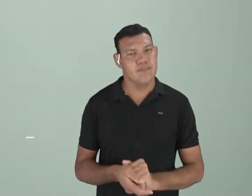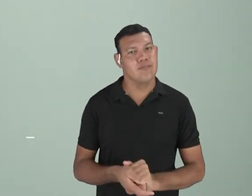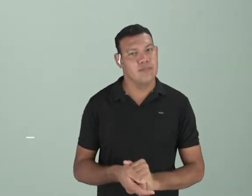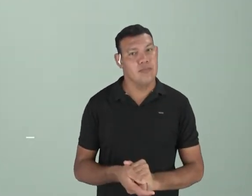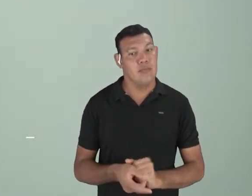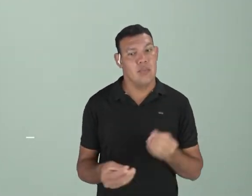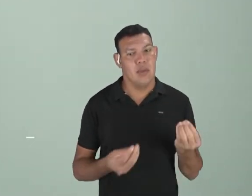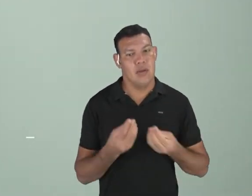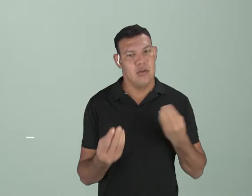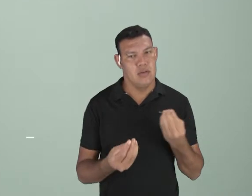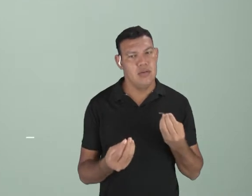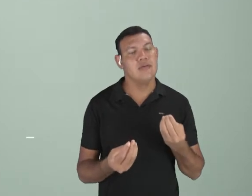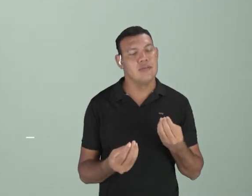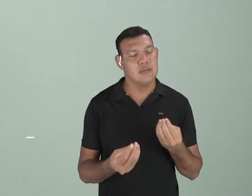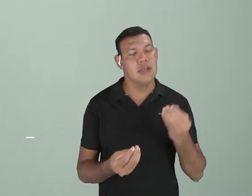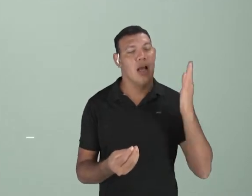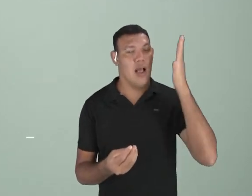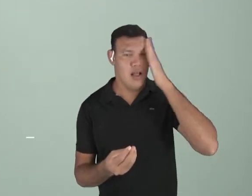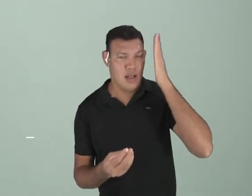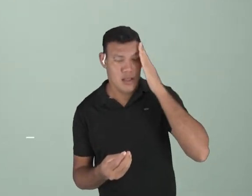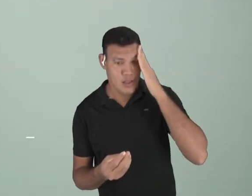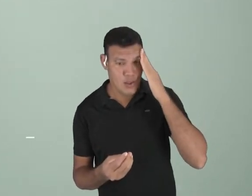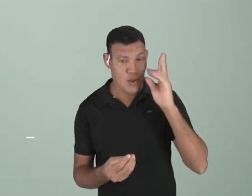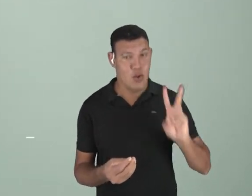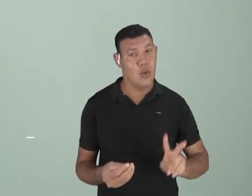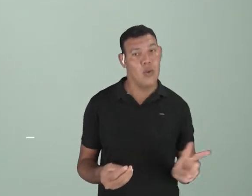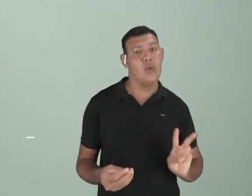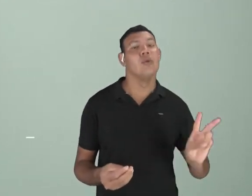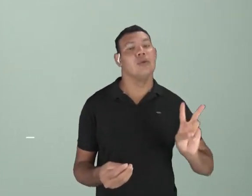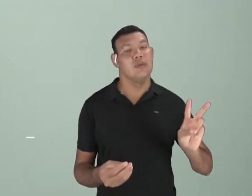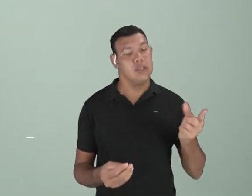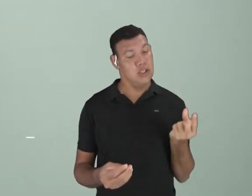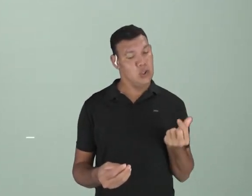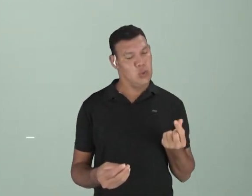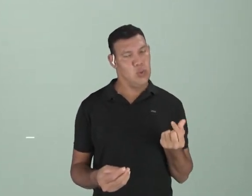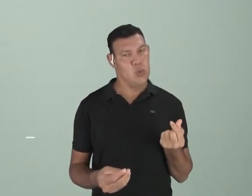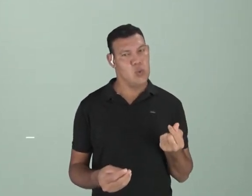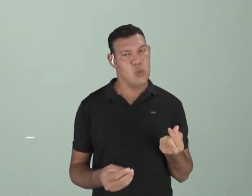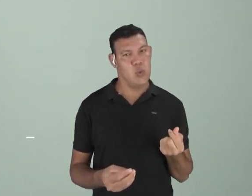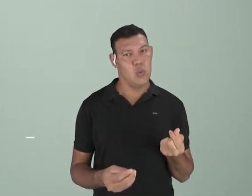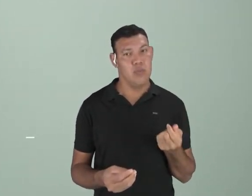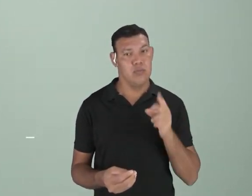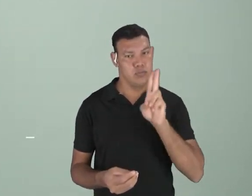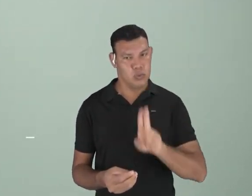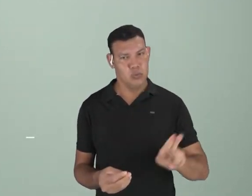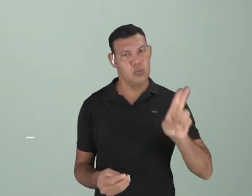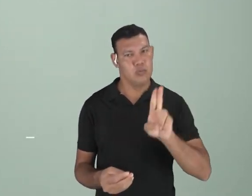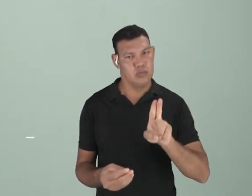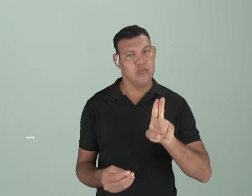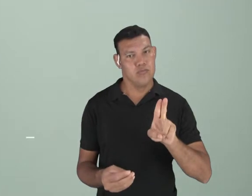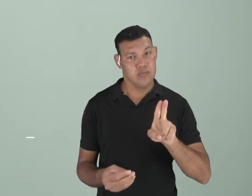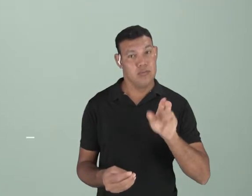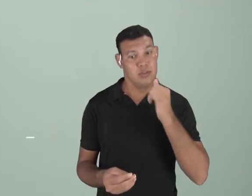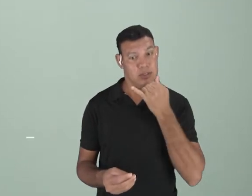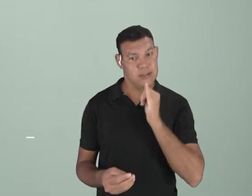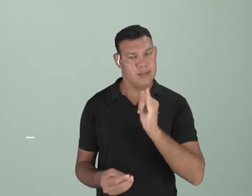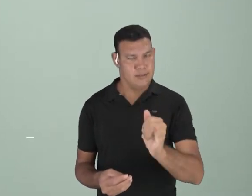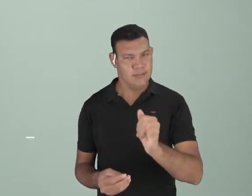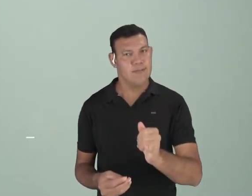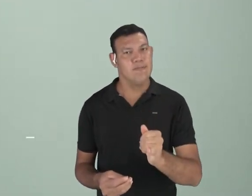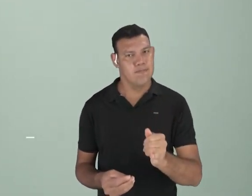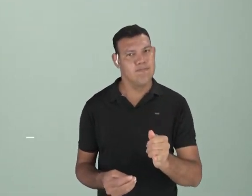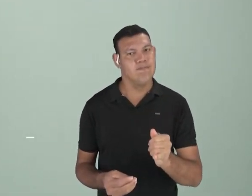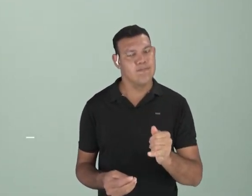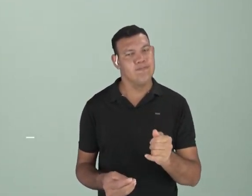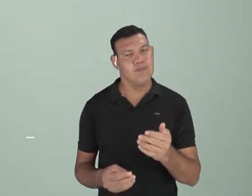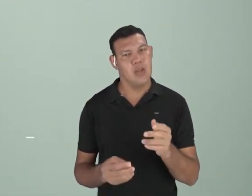energia elétrica da sua cidade cobra por quilowatt-hora, você consegue determinar em reais quanto representa aquele consumo, tá?